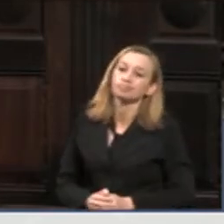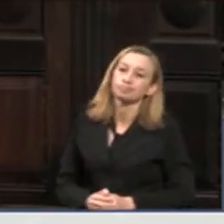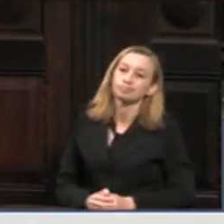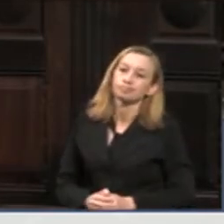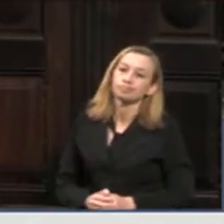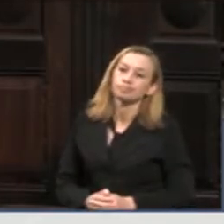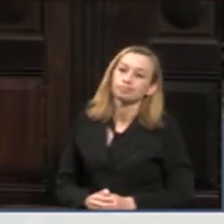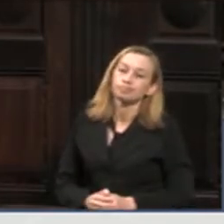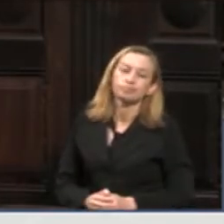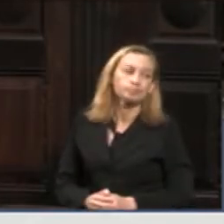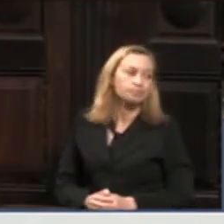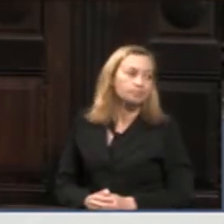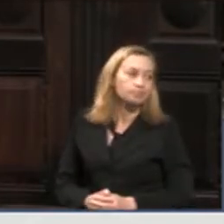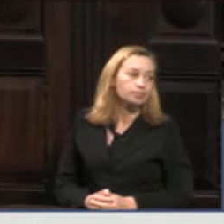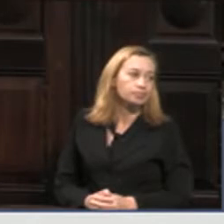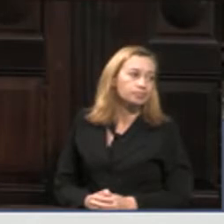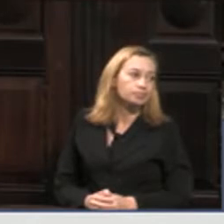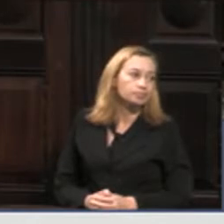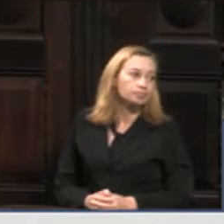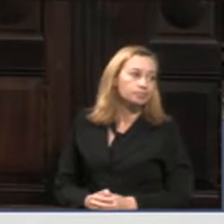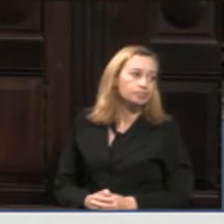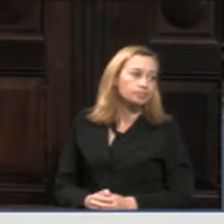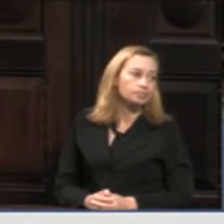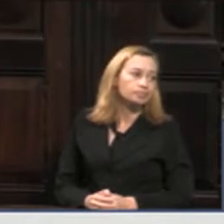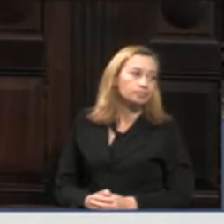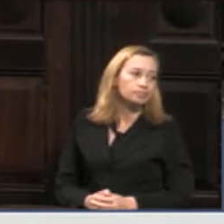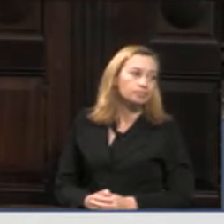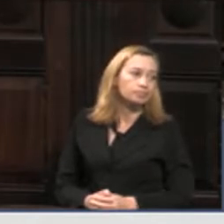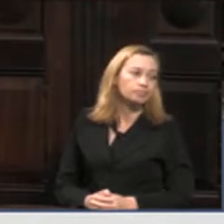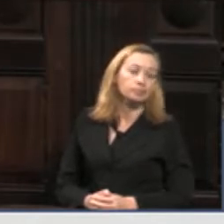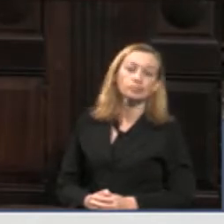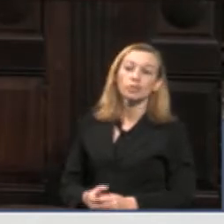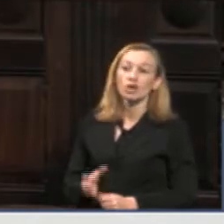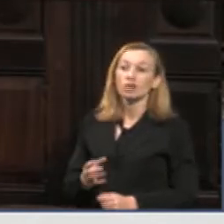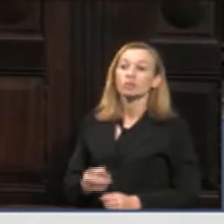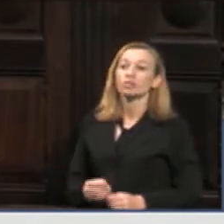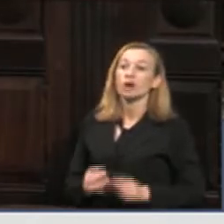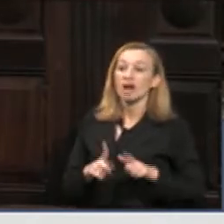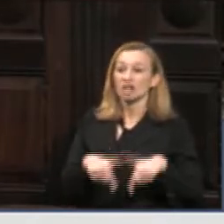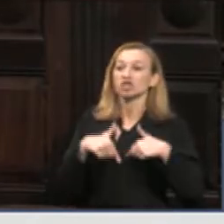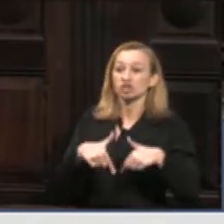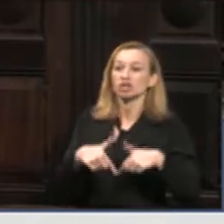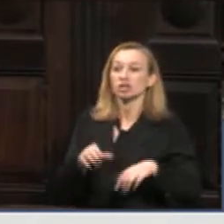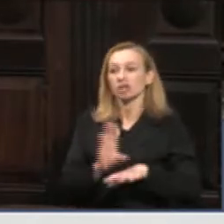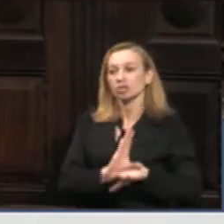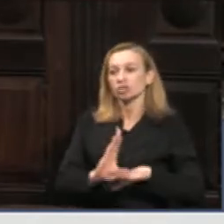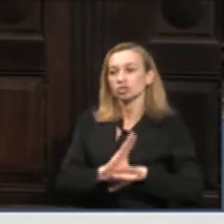do cumprimento da Constituição.